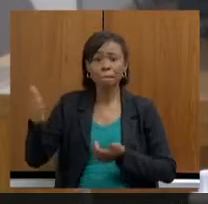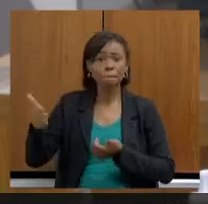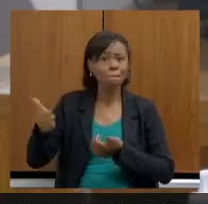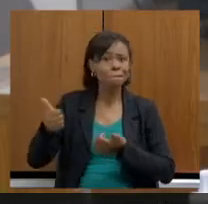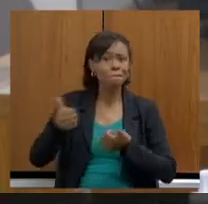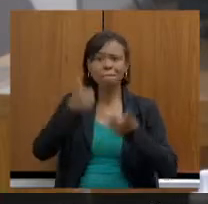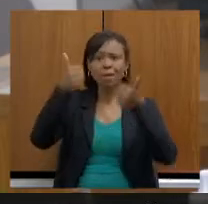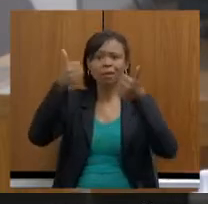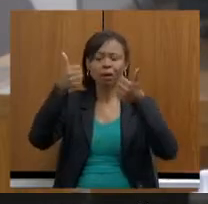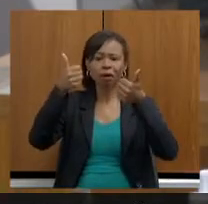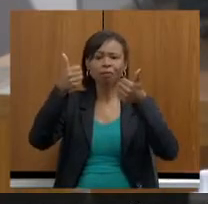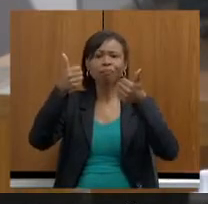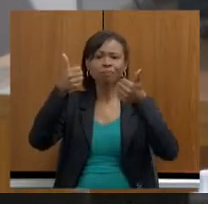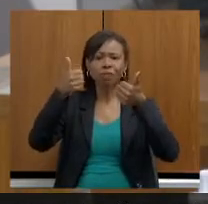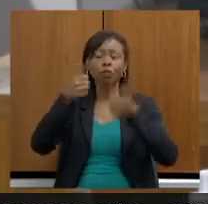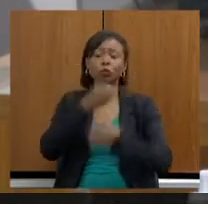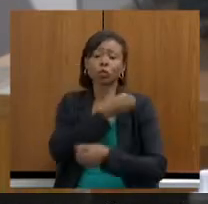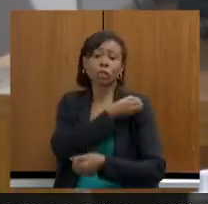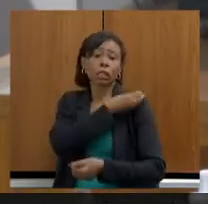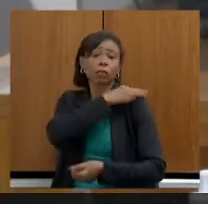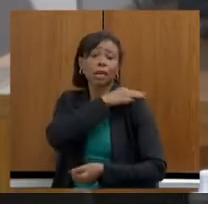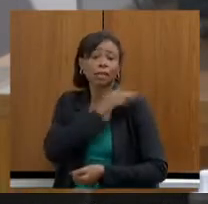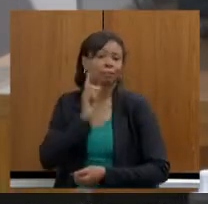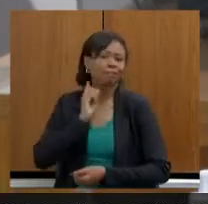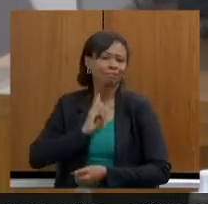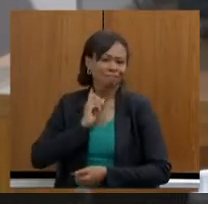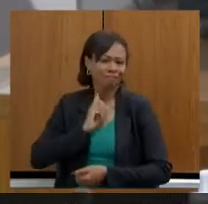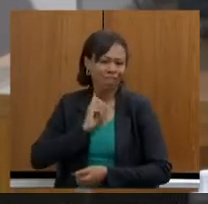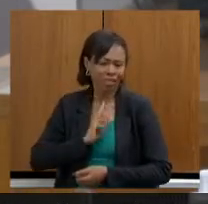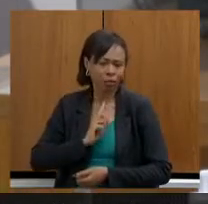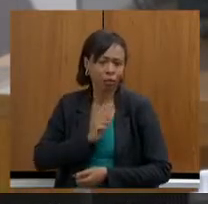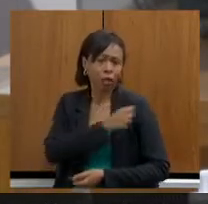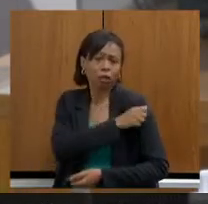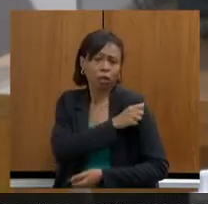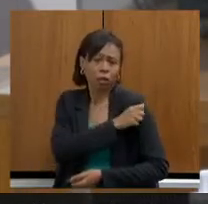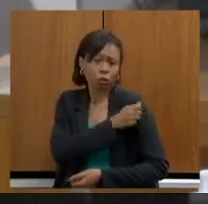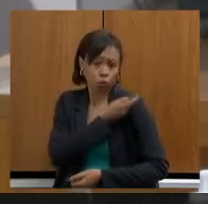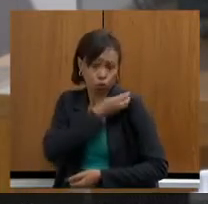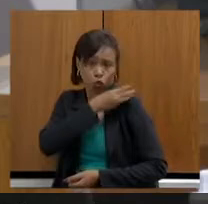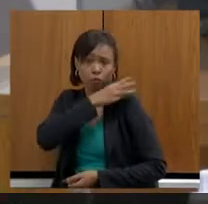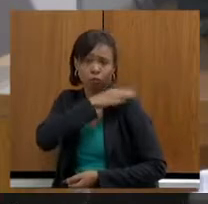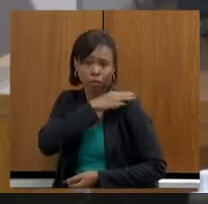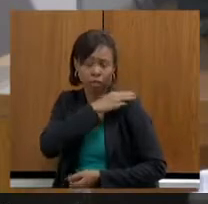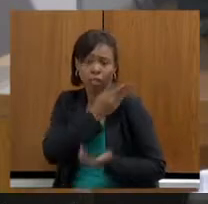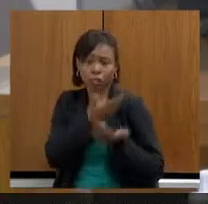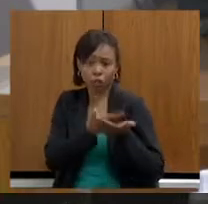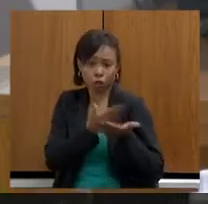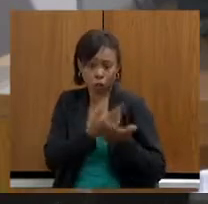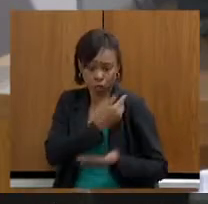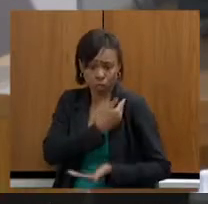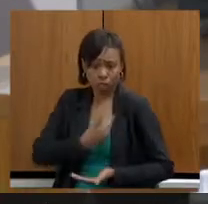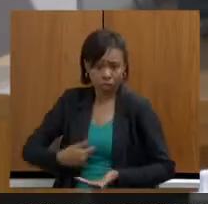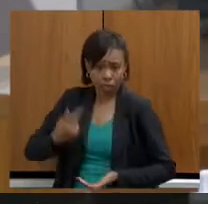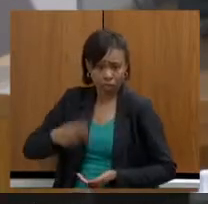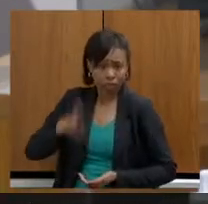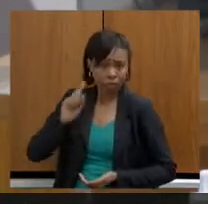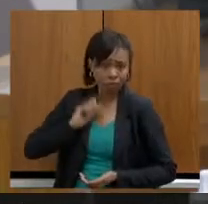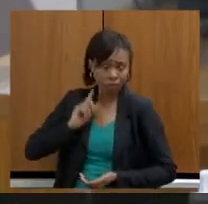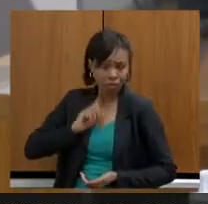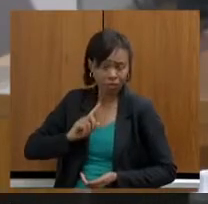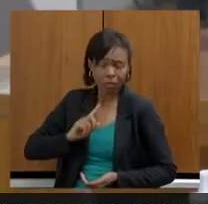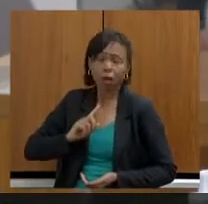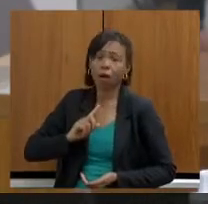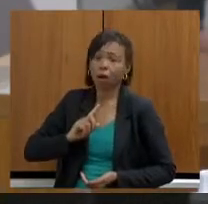história do ensino médio de Minas Gerais os nossos alunos do ensino médio das escolas públicas mineiras nunca saíram da escola sabendo